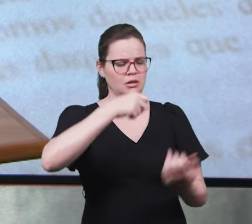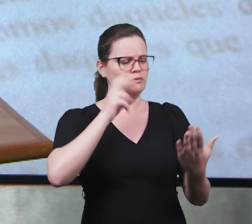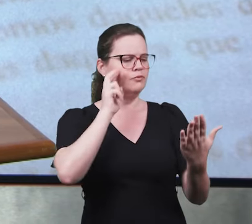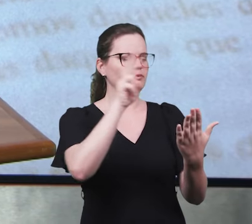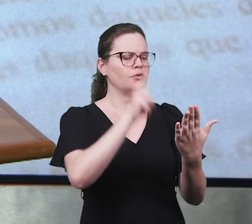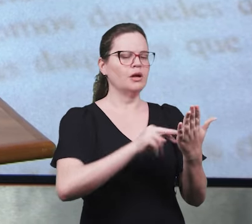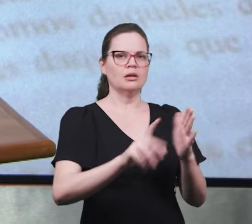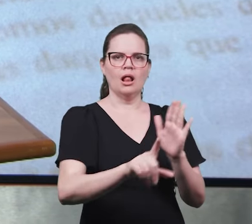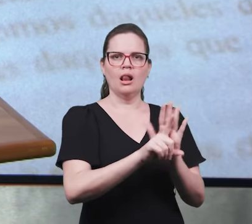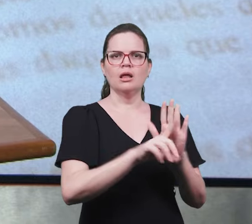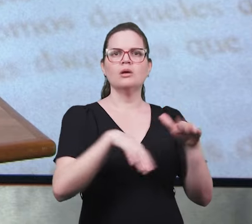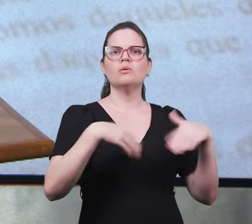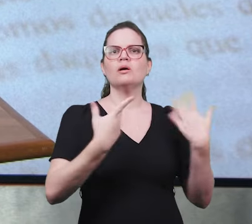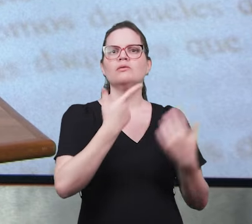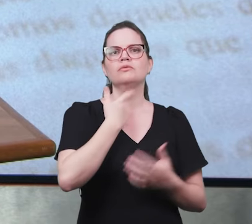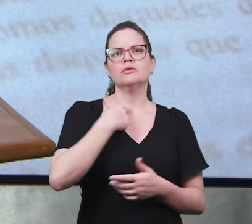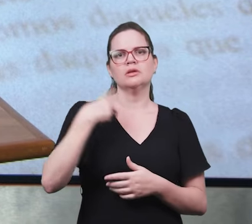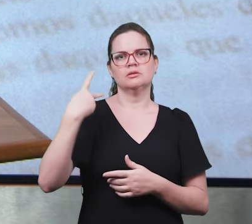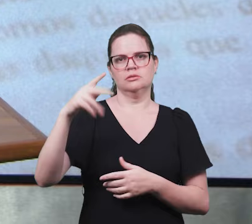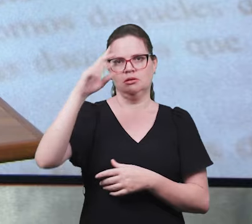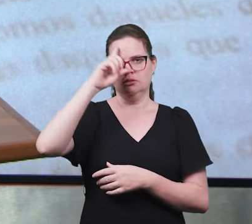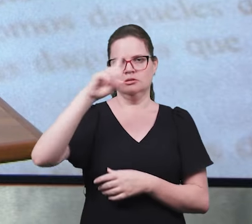vontade divinamente revelada.